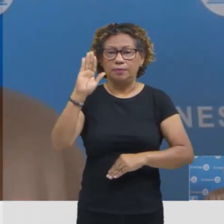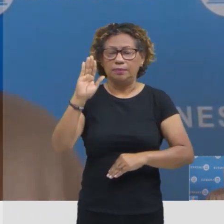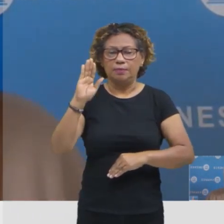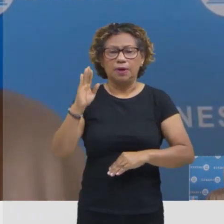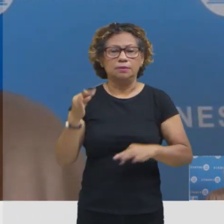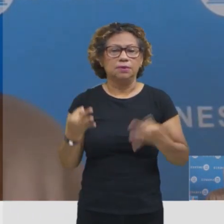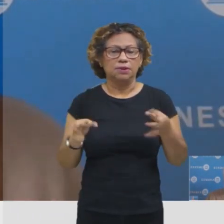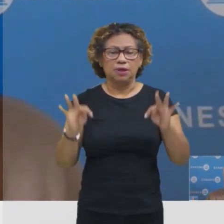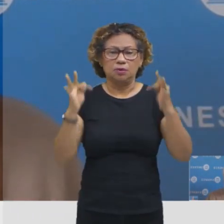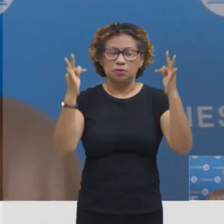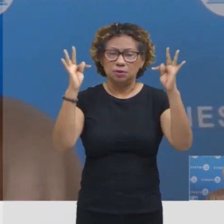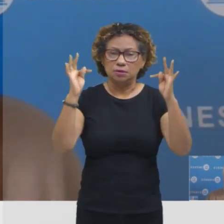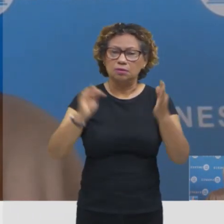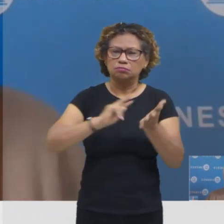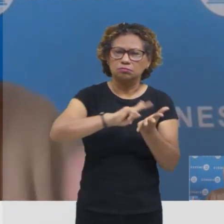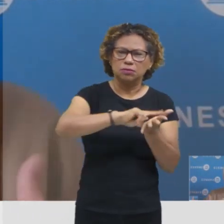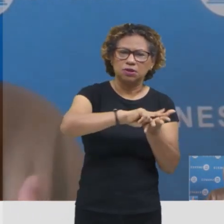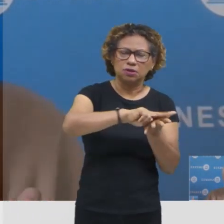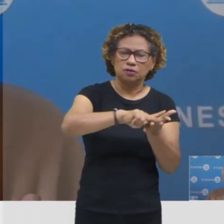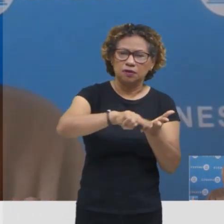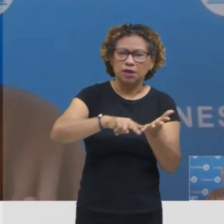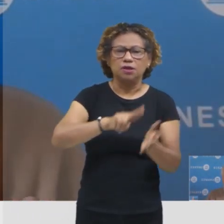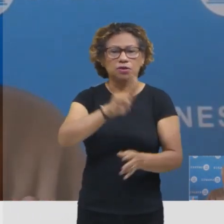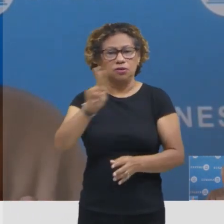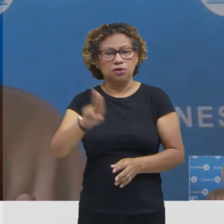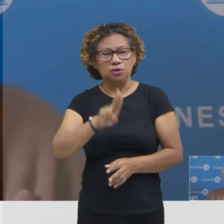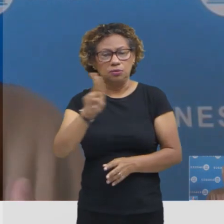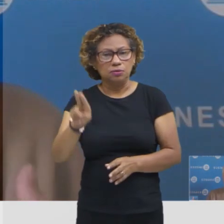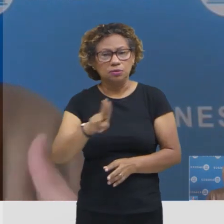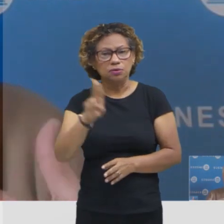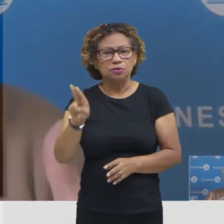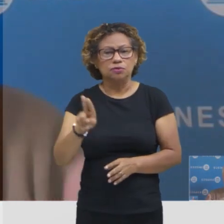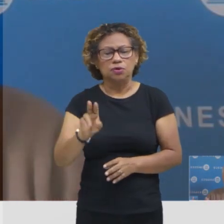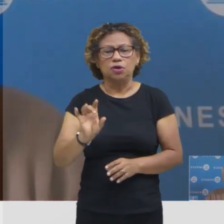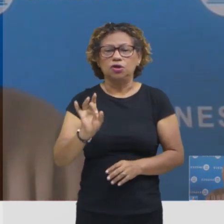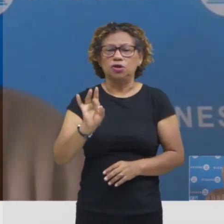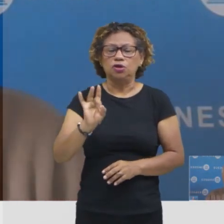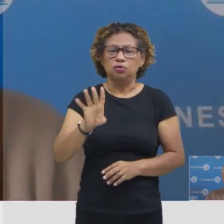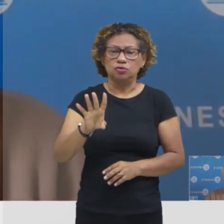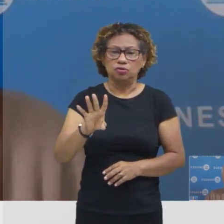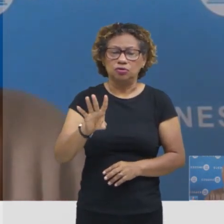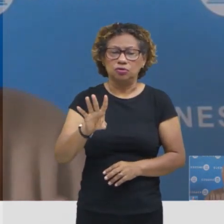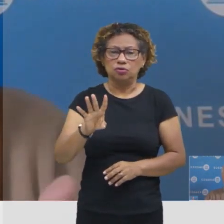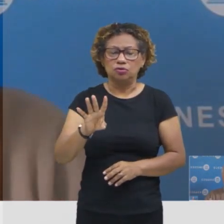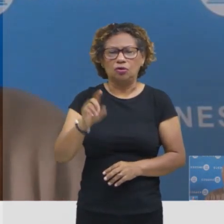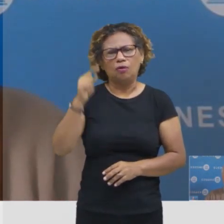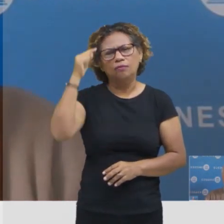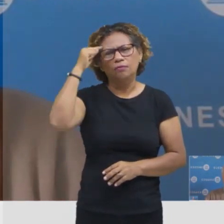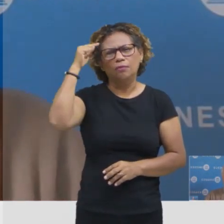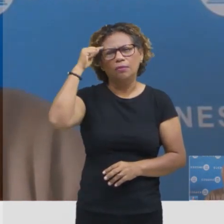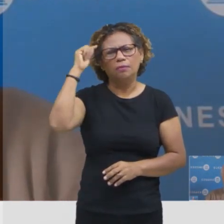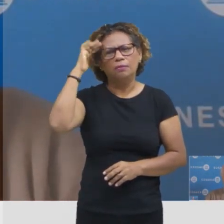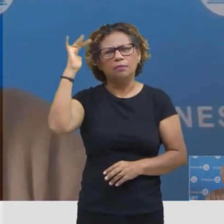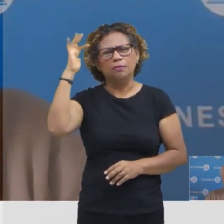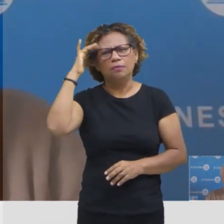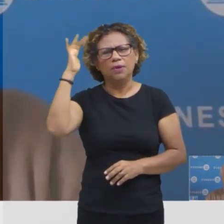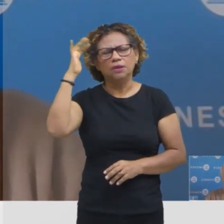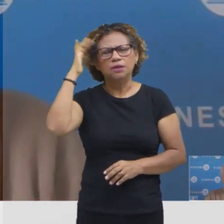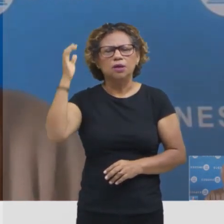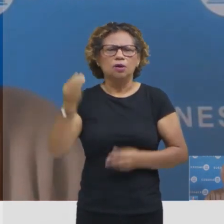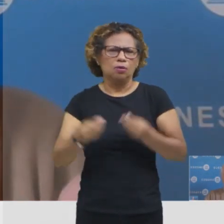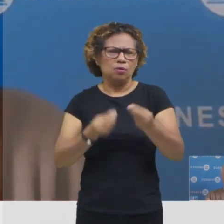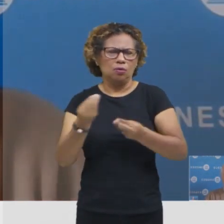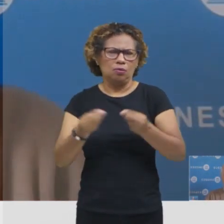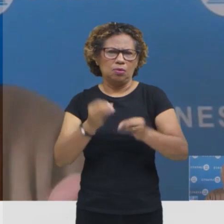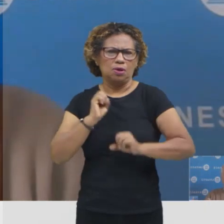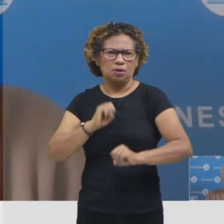entre muitas outras, ao nosso dispor, e eu, pessoalmente, não consigo imaginar nenhum processo